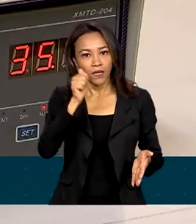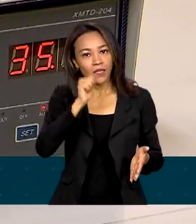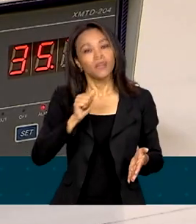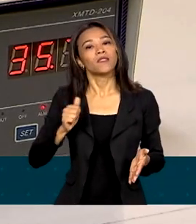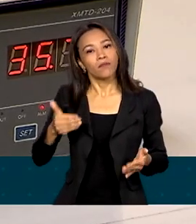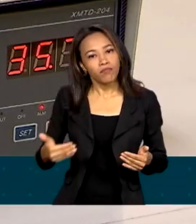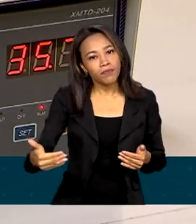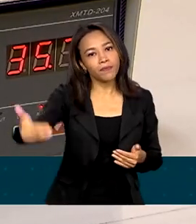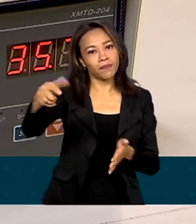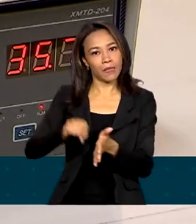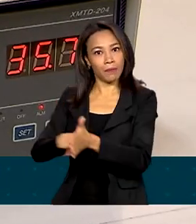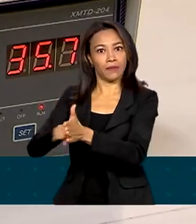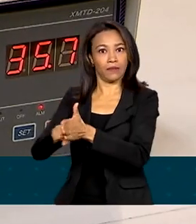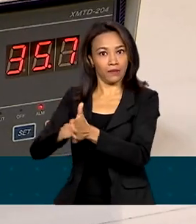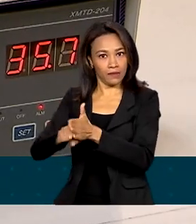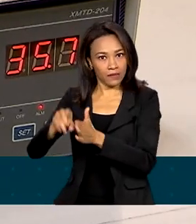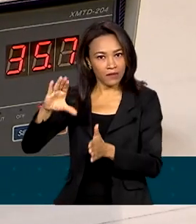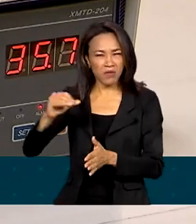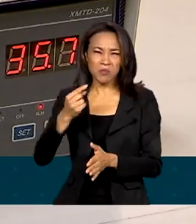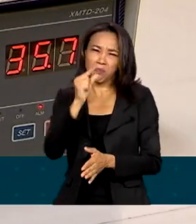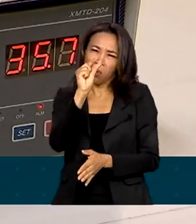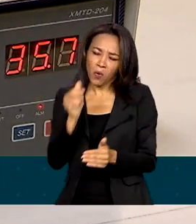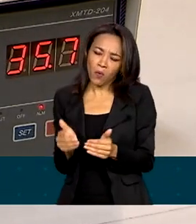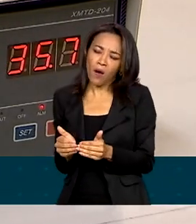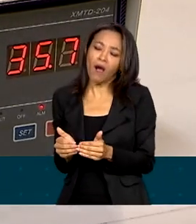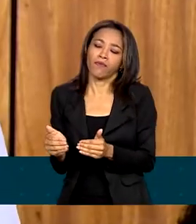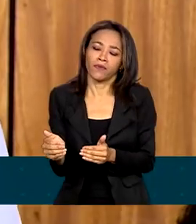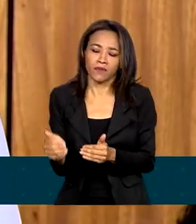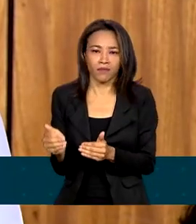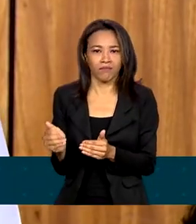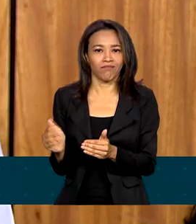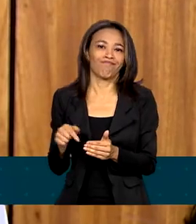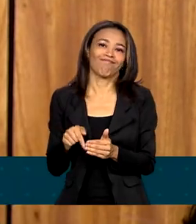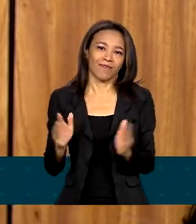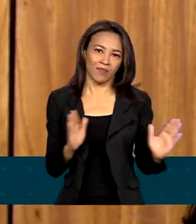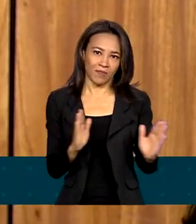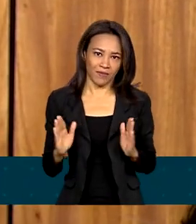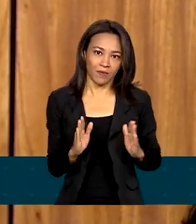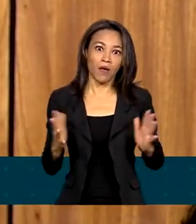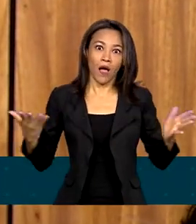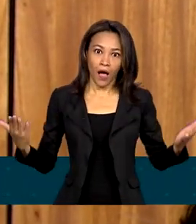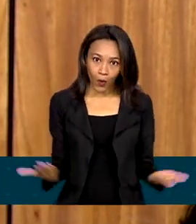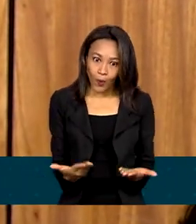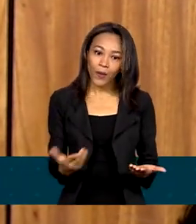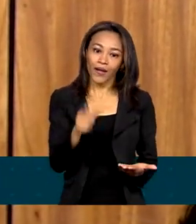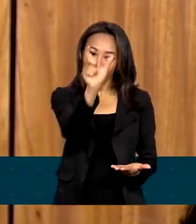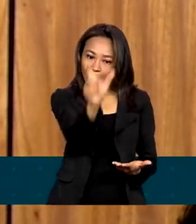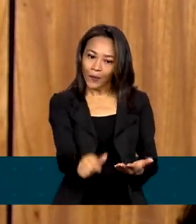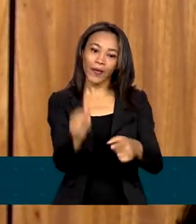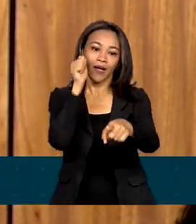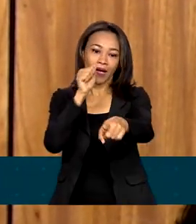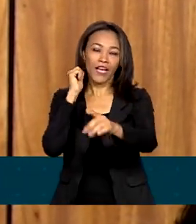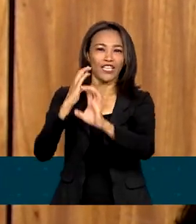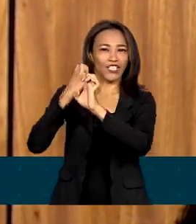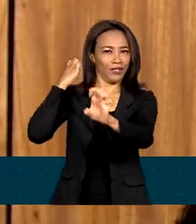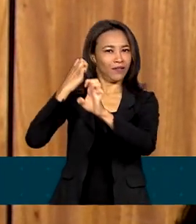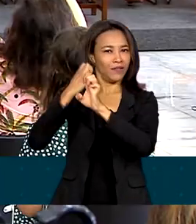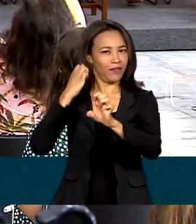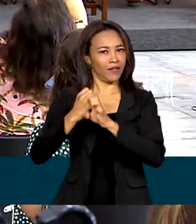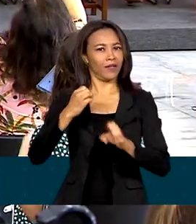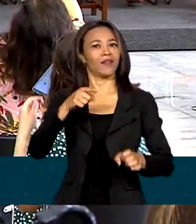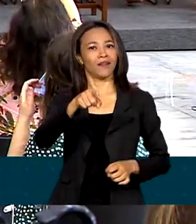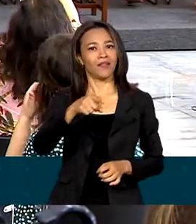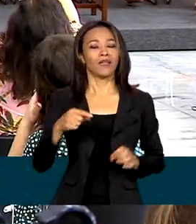científica. Mas pouco avanço ocorreu nesse período. Agora, com a chegada da engenheira Luciana Santos